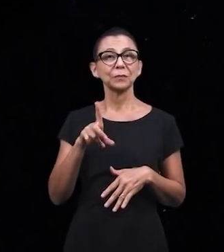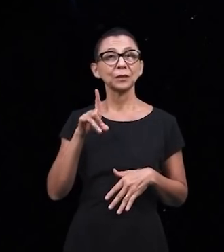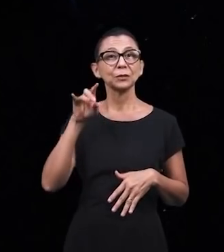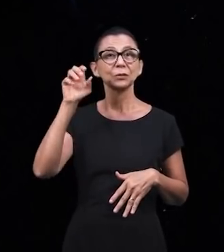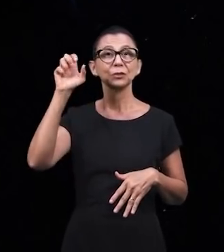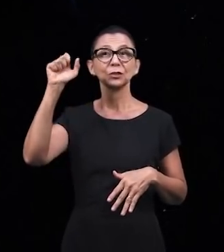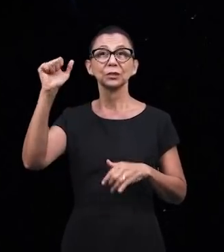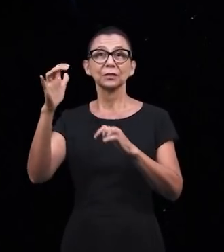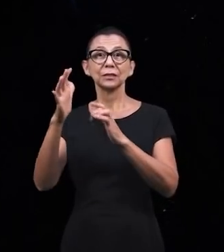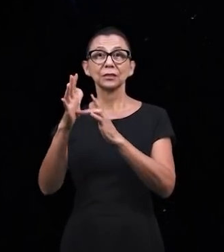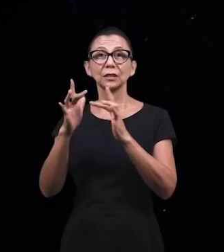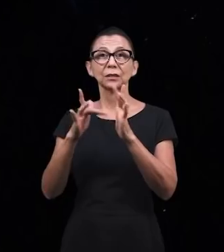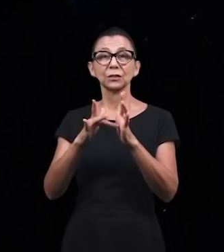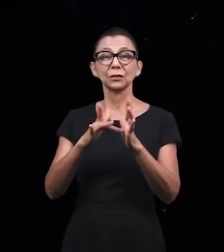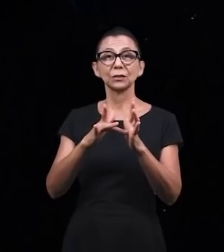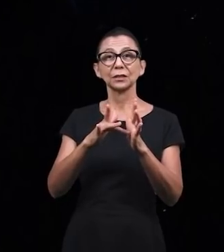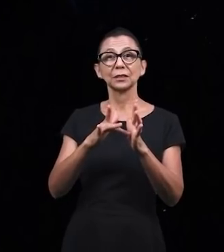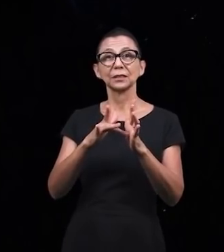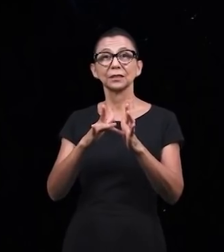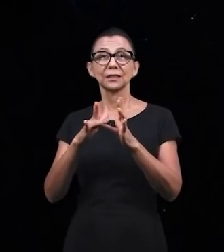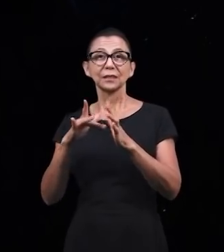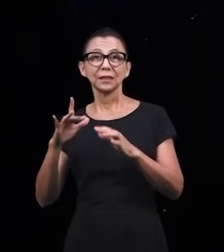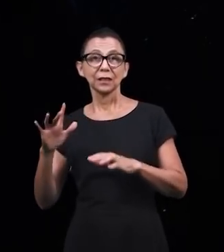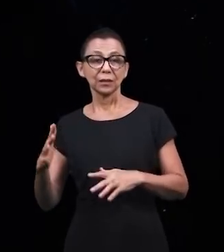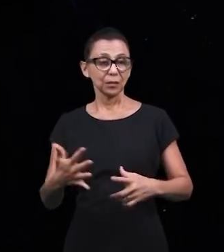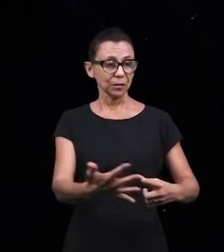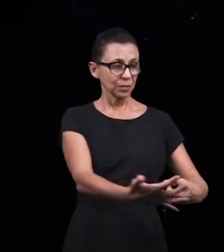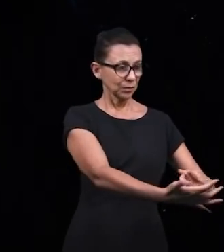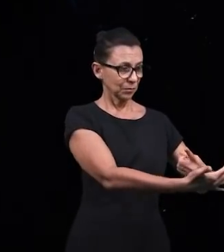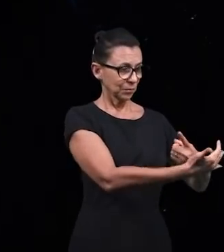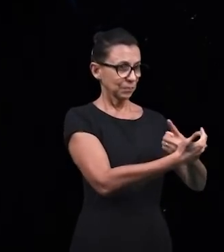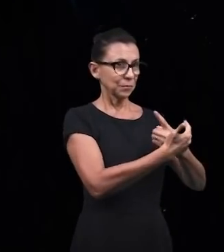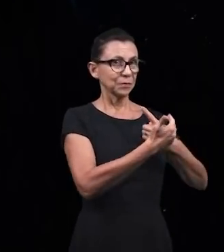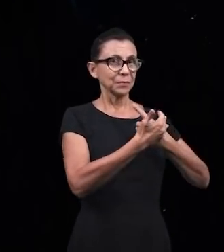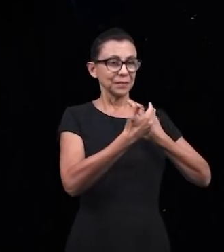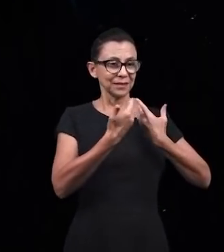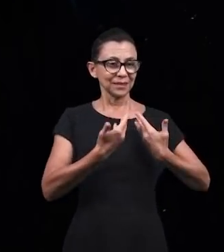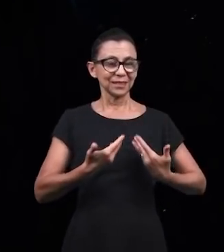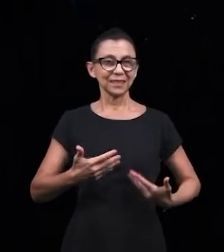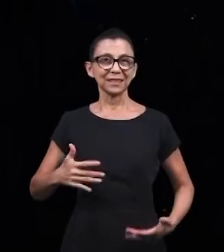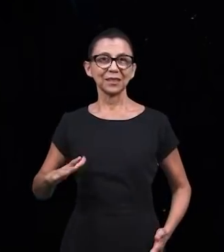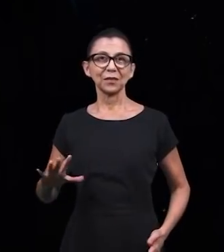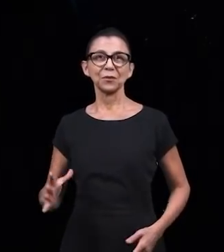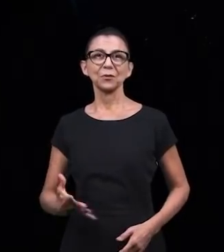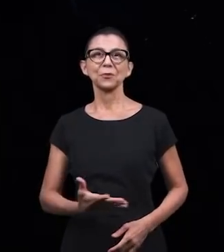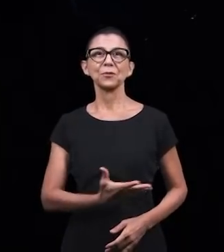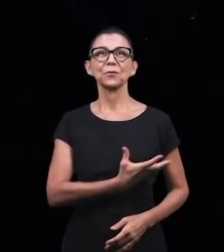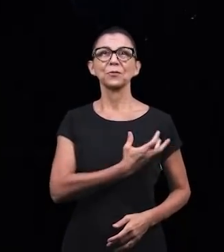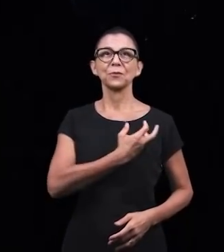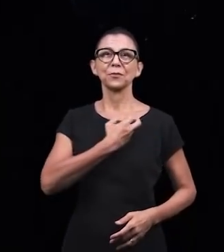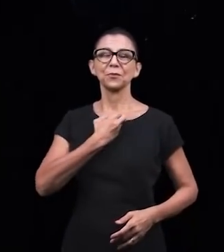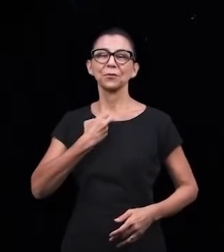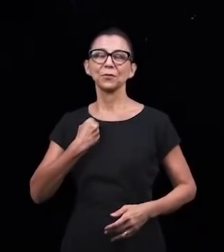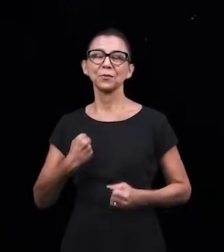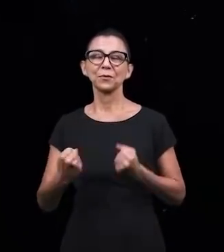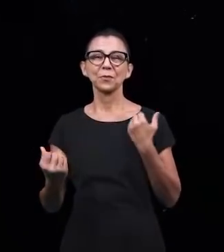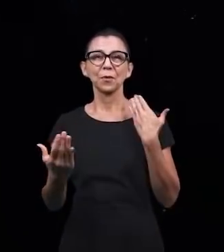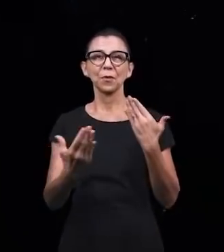Salvador me achou. Tal como a flor que no jardim